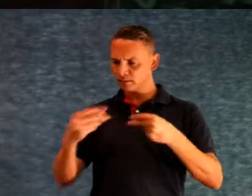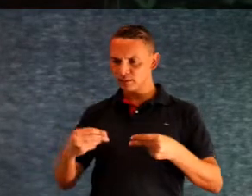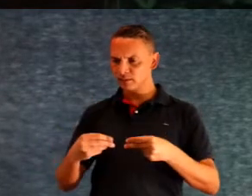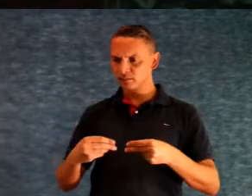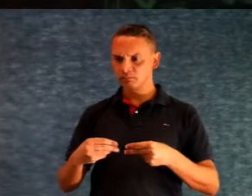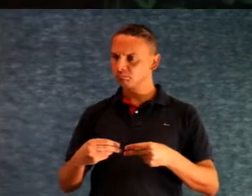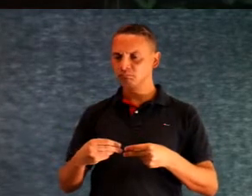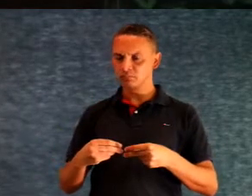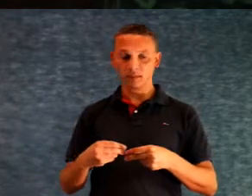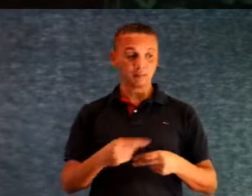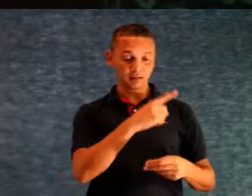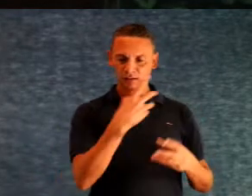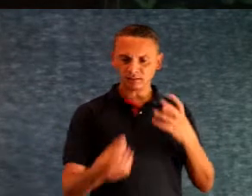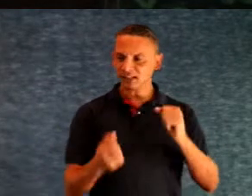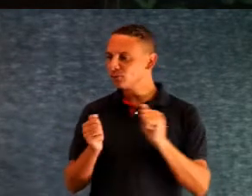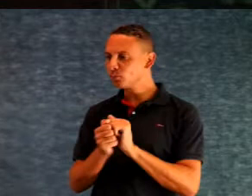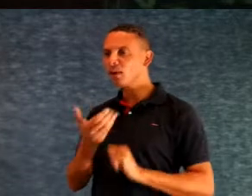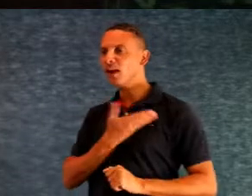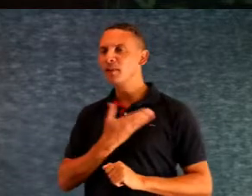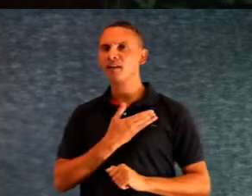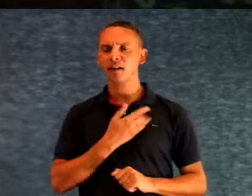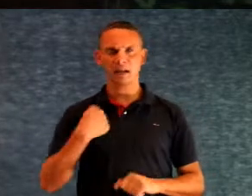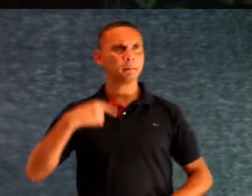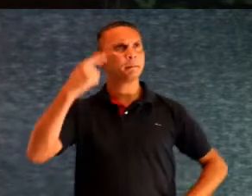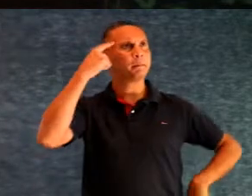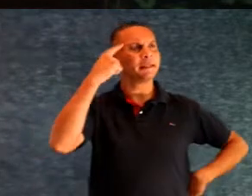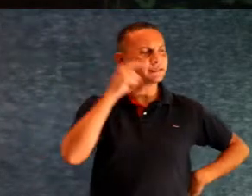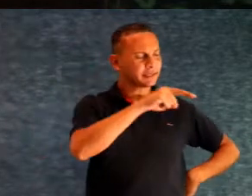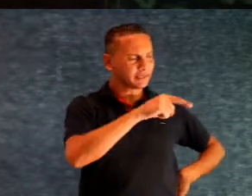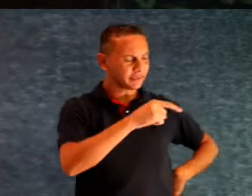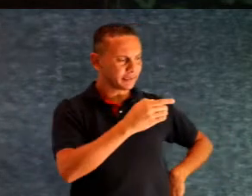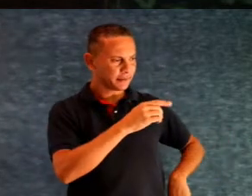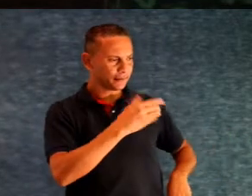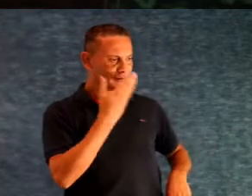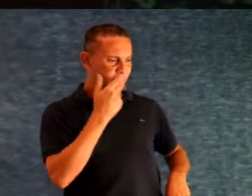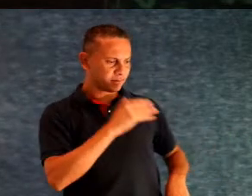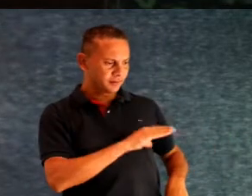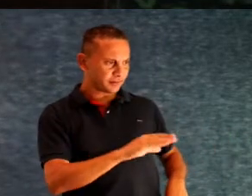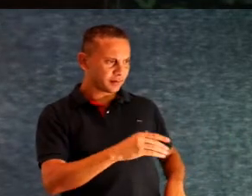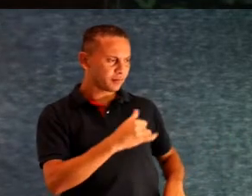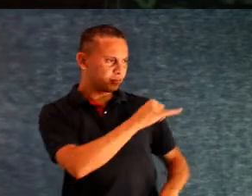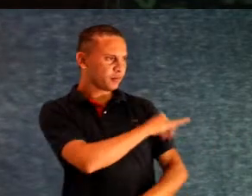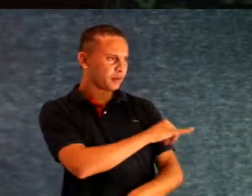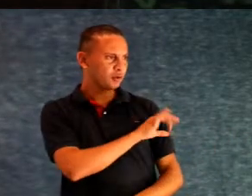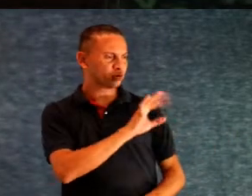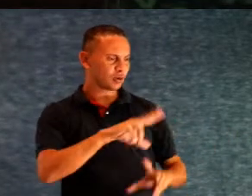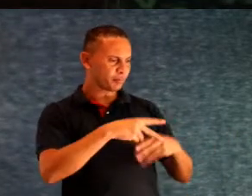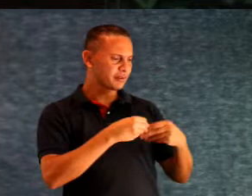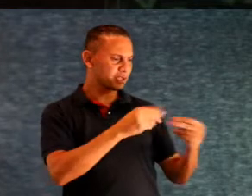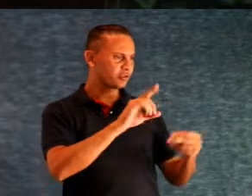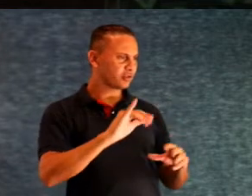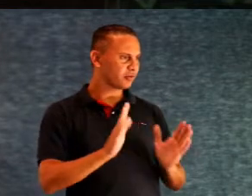lírica. Também as brincadeiras e passeios não se pareciam com os dos outros. Domingo, depois do